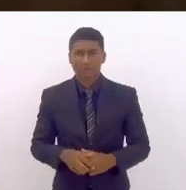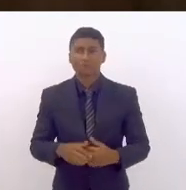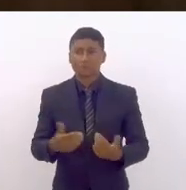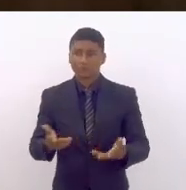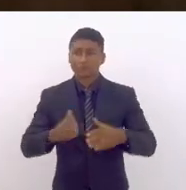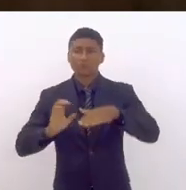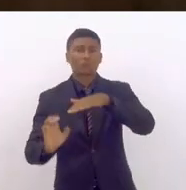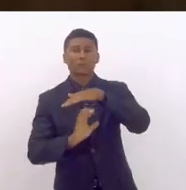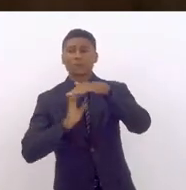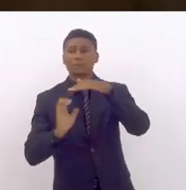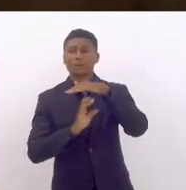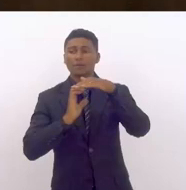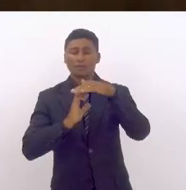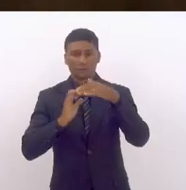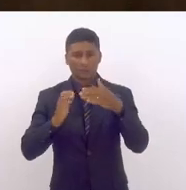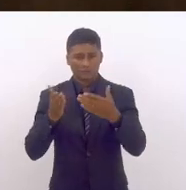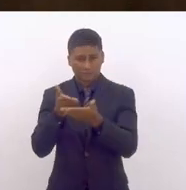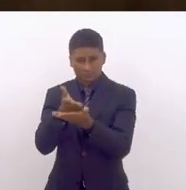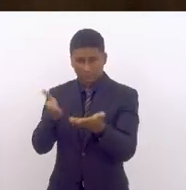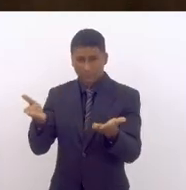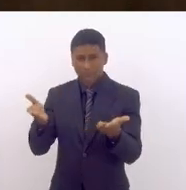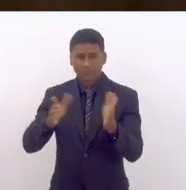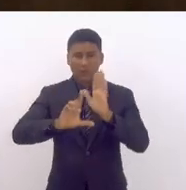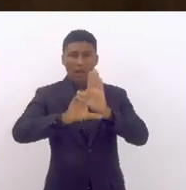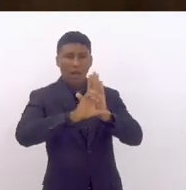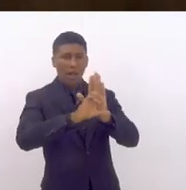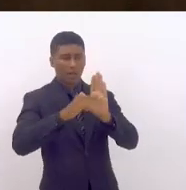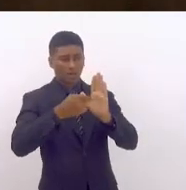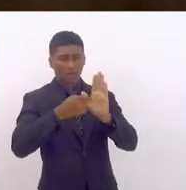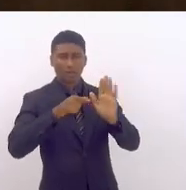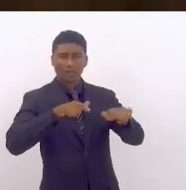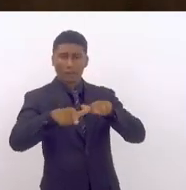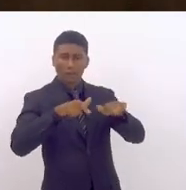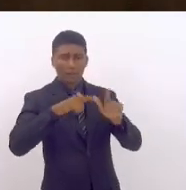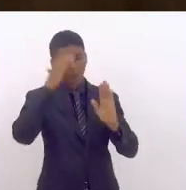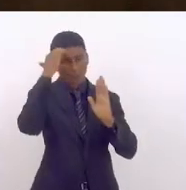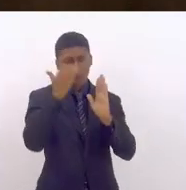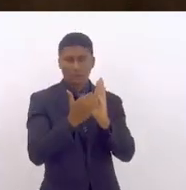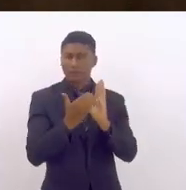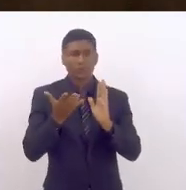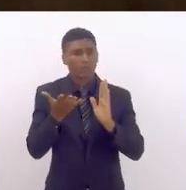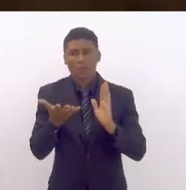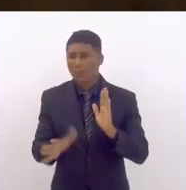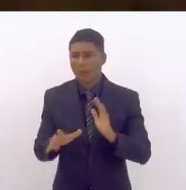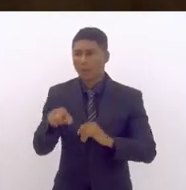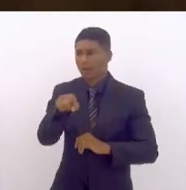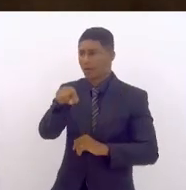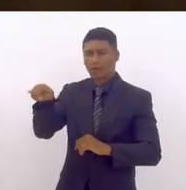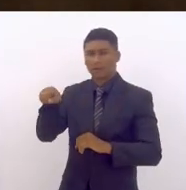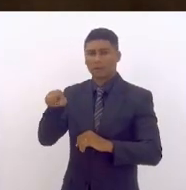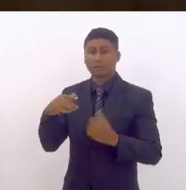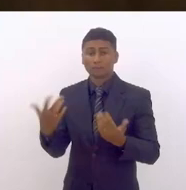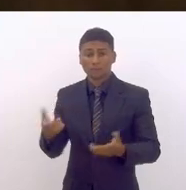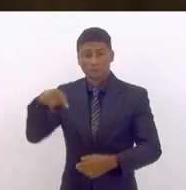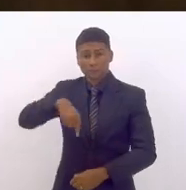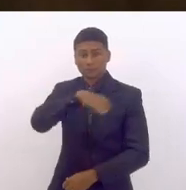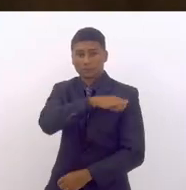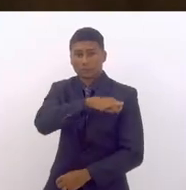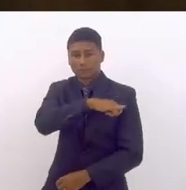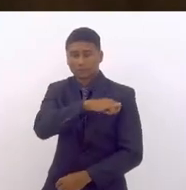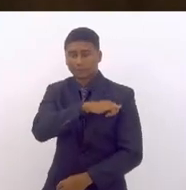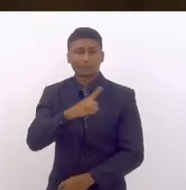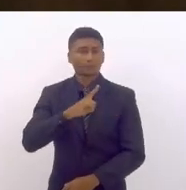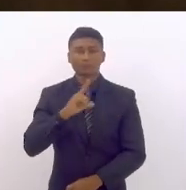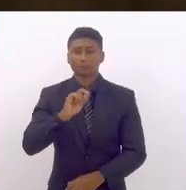querem respeitar a legislação trabalhista. O que está vigorando no Estado do Rio de Janeiro é a lei